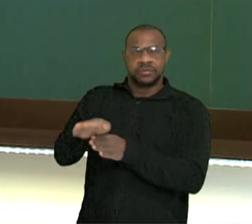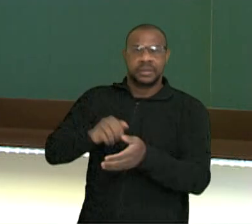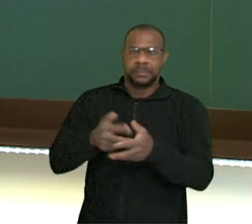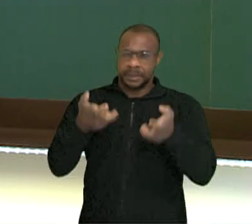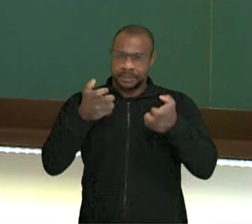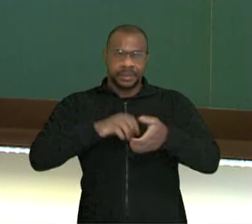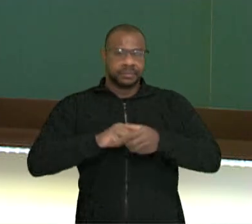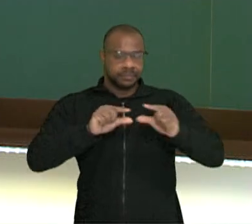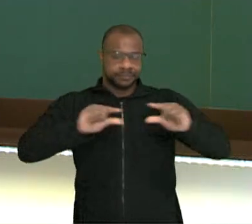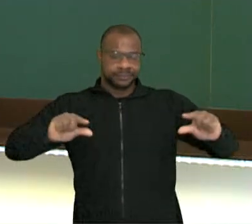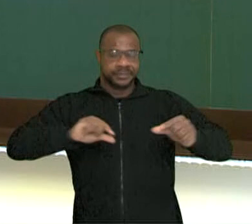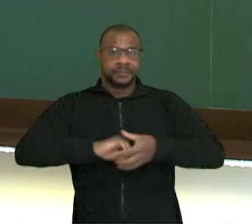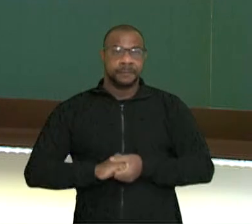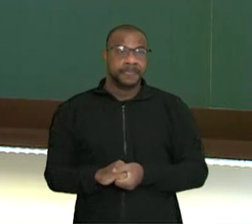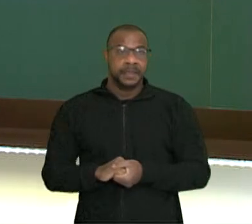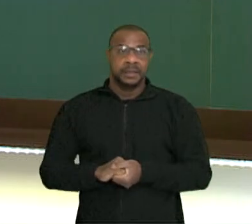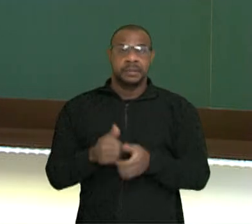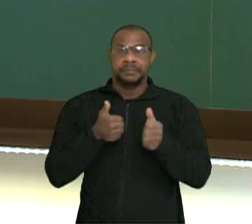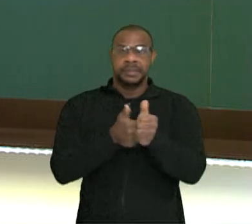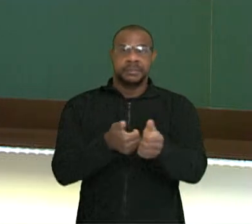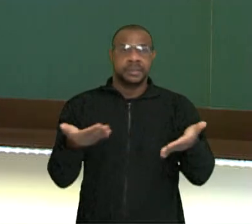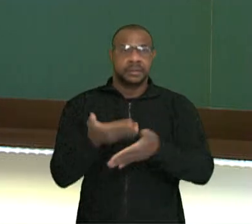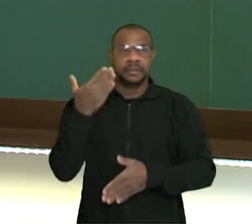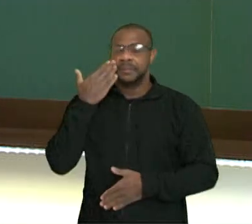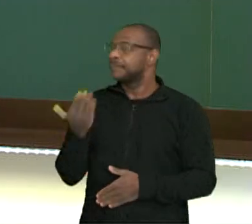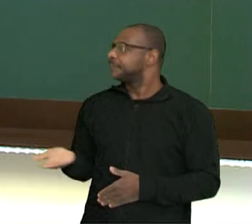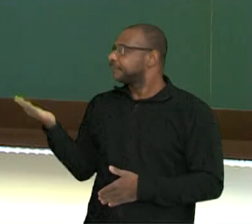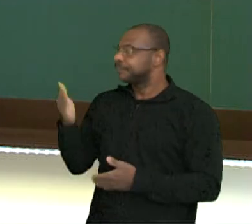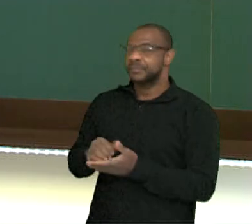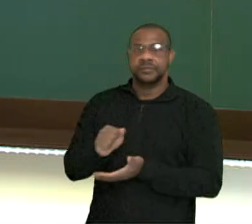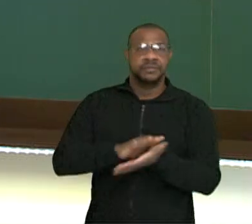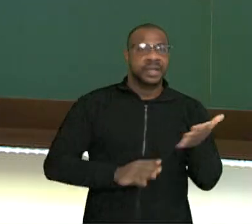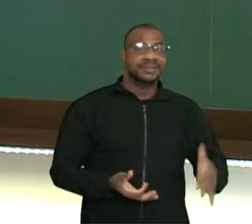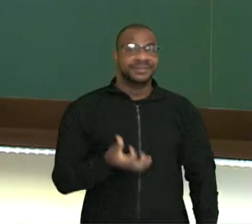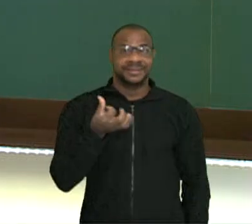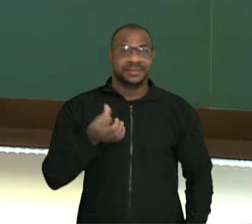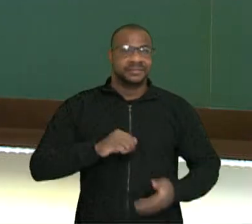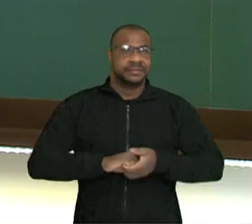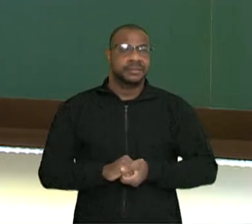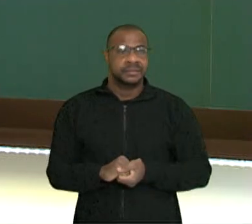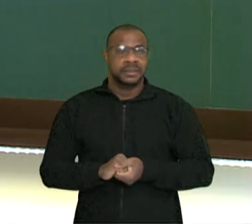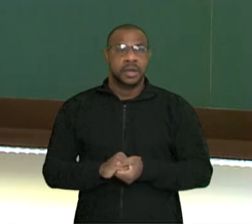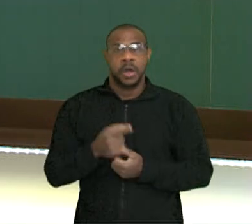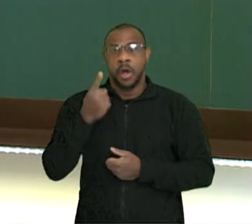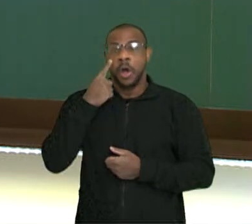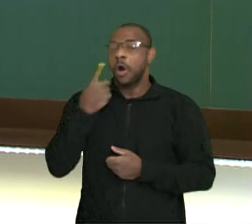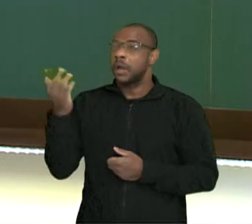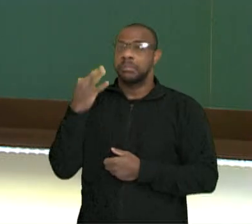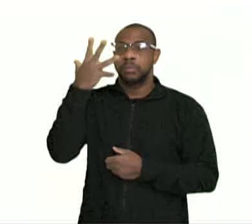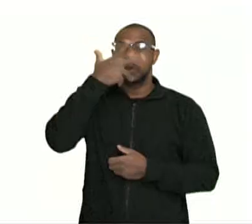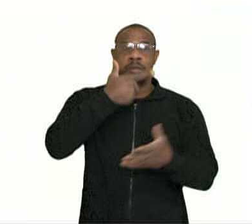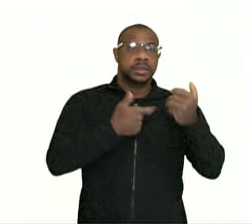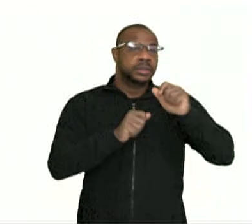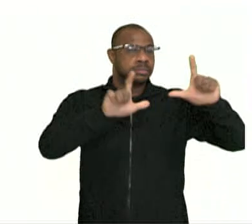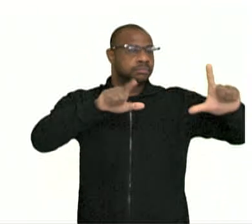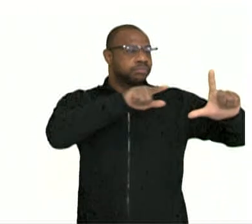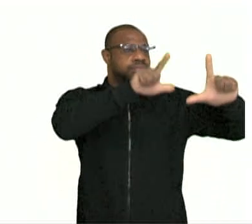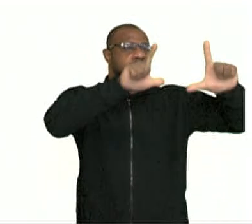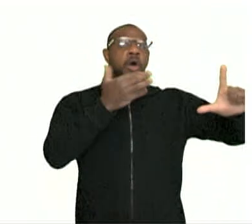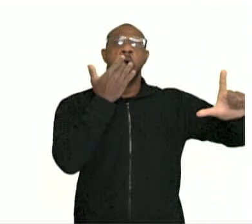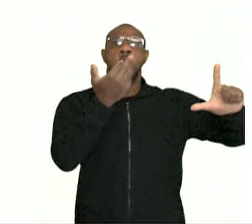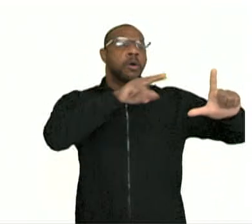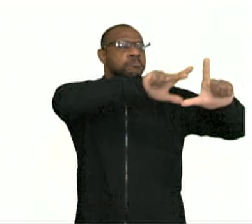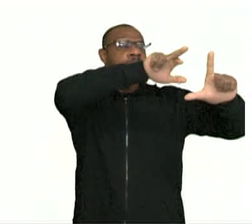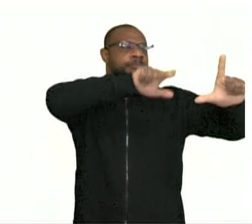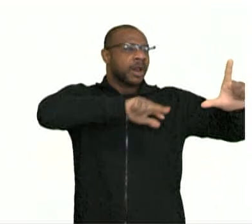Percebeu? Seguimos agora para a atividade 6. Olha que bonito o